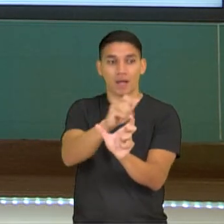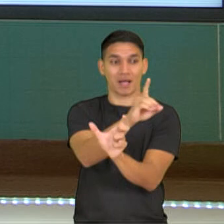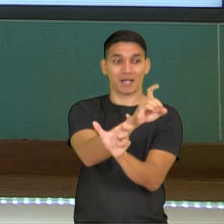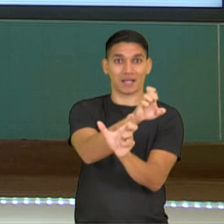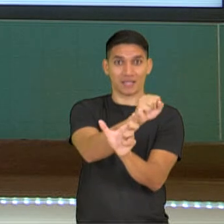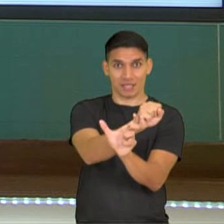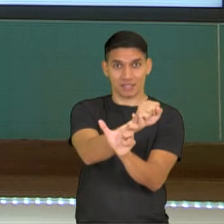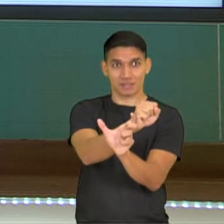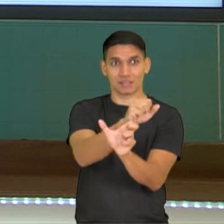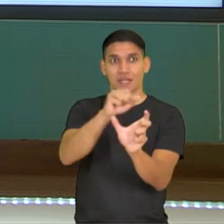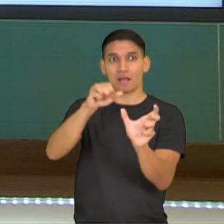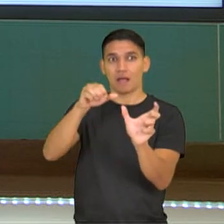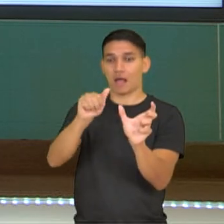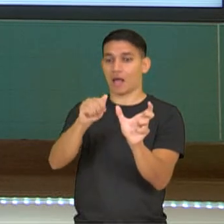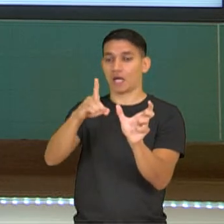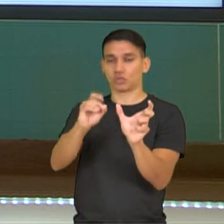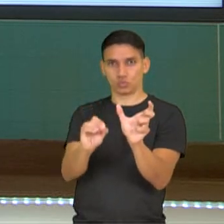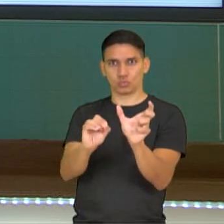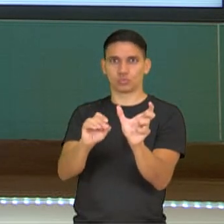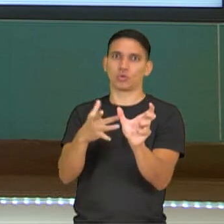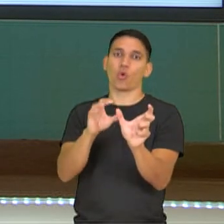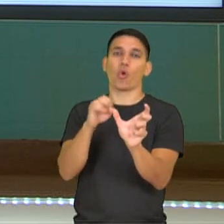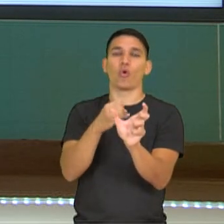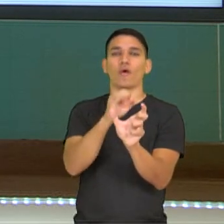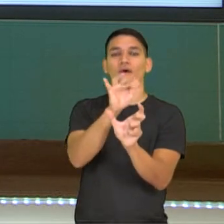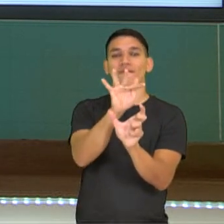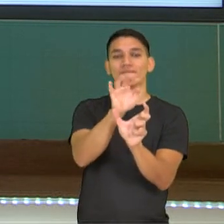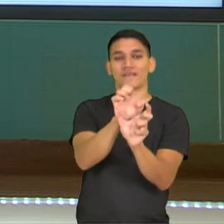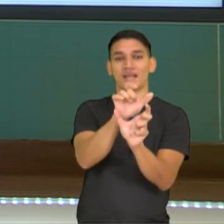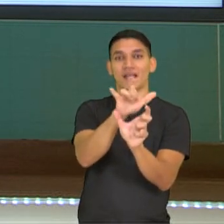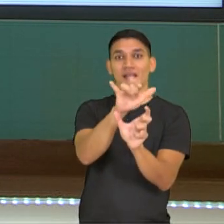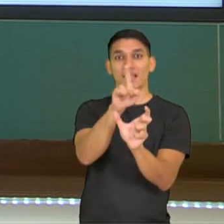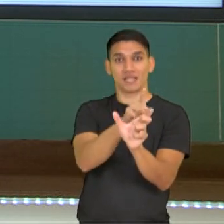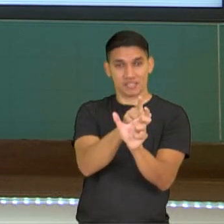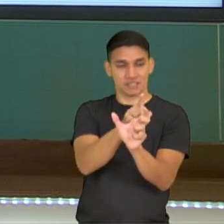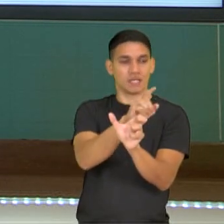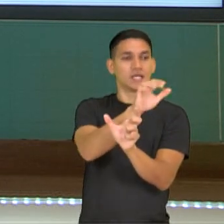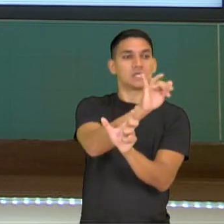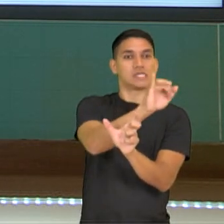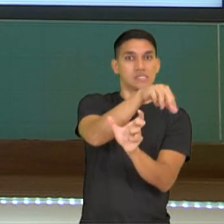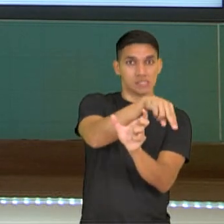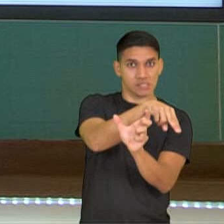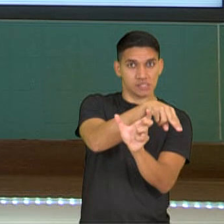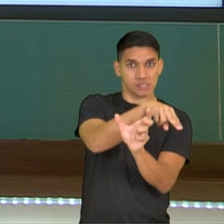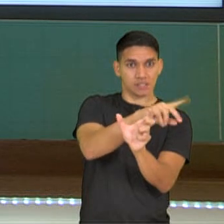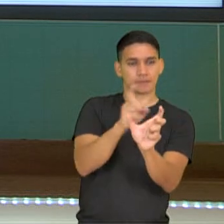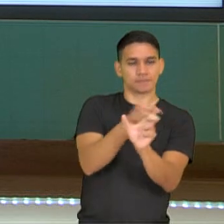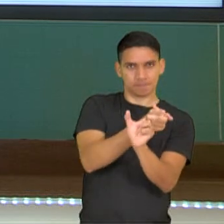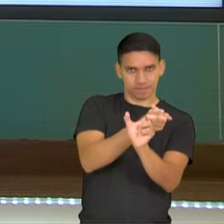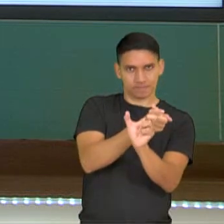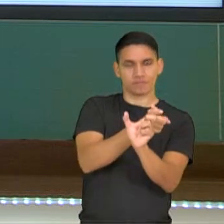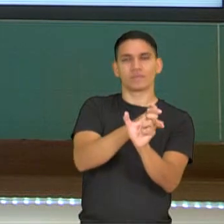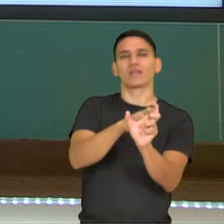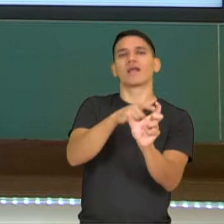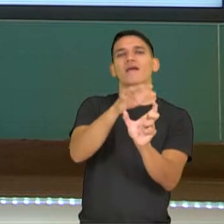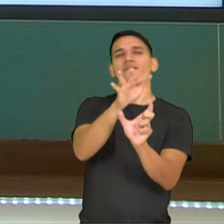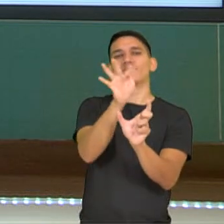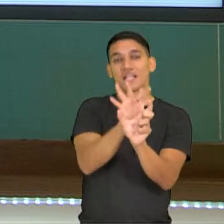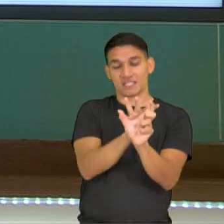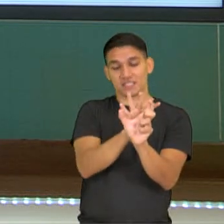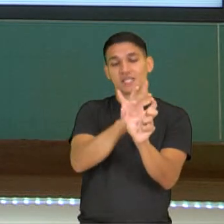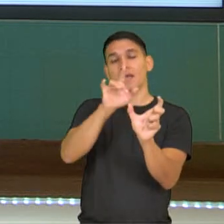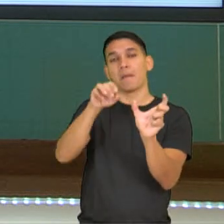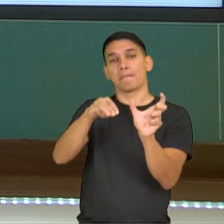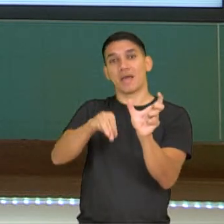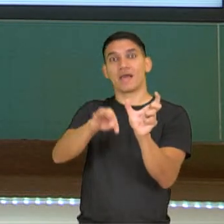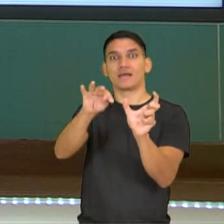ter feliz e formar infelizmente, né? Prefixo in, mas sufixo mente, tenho aí uma derivação parasintética,